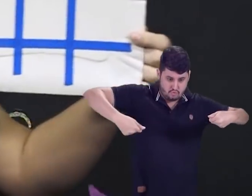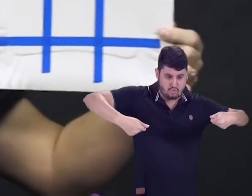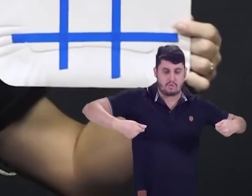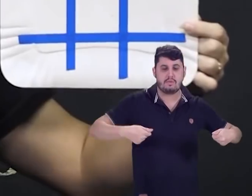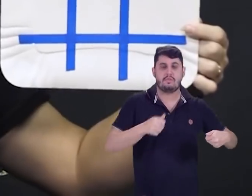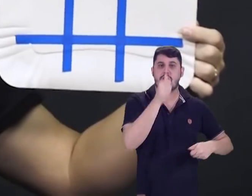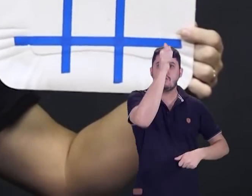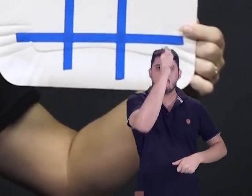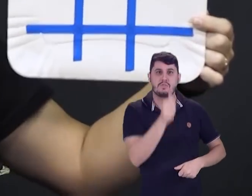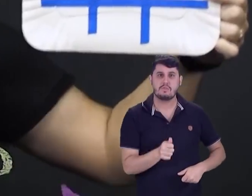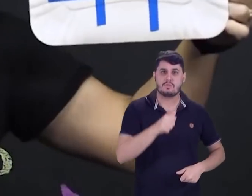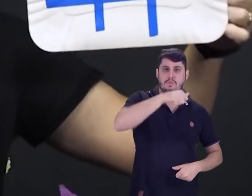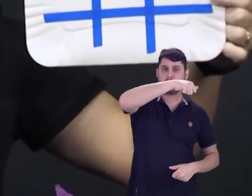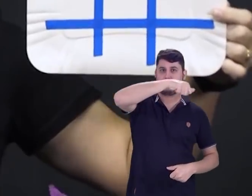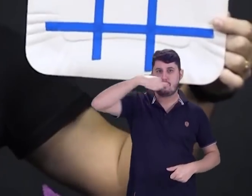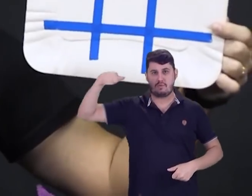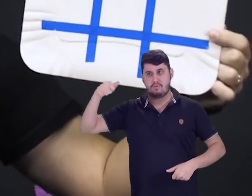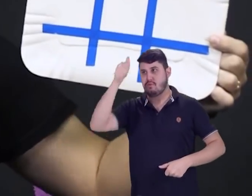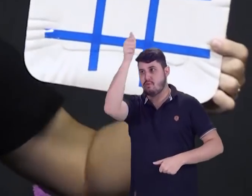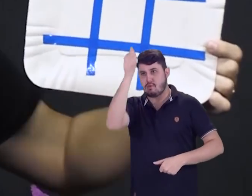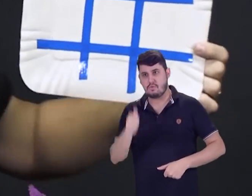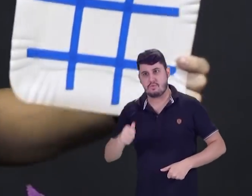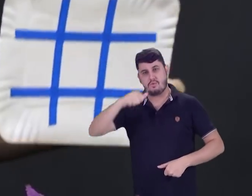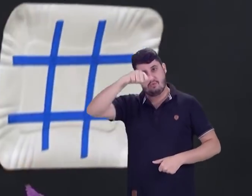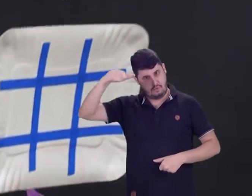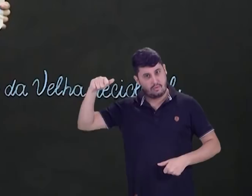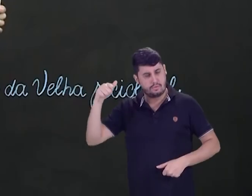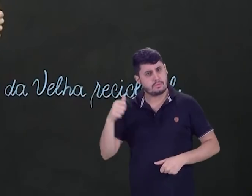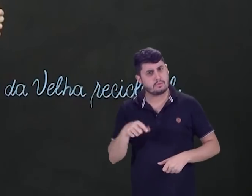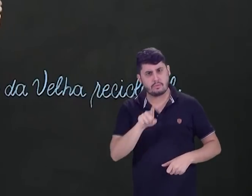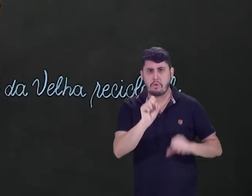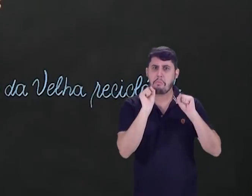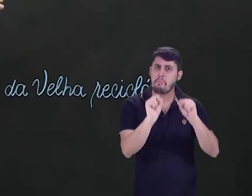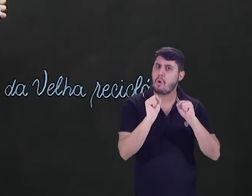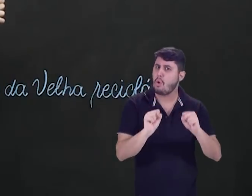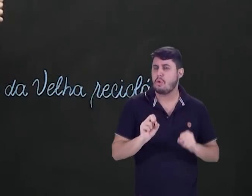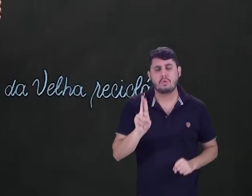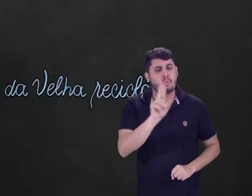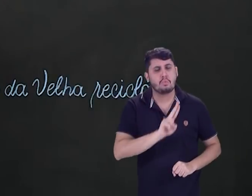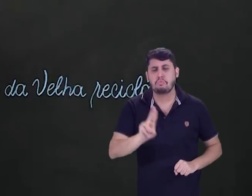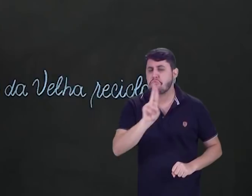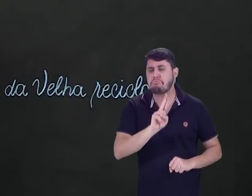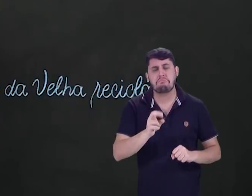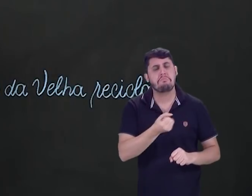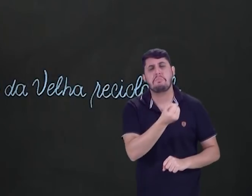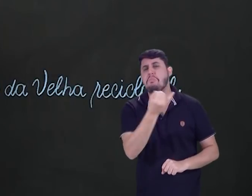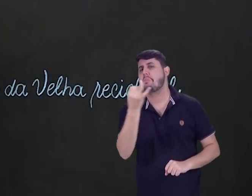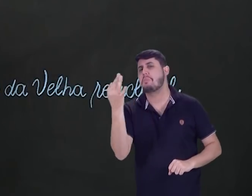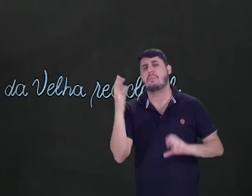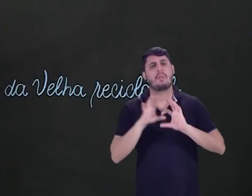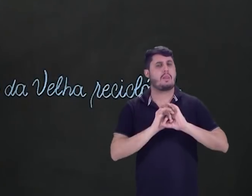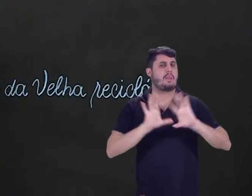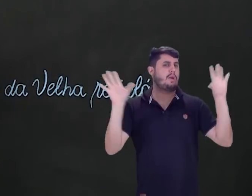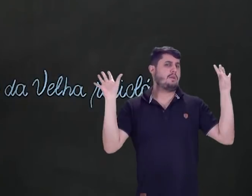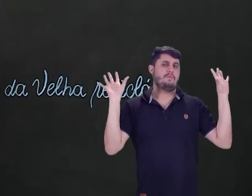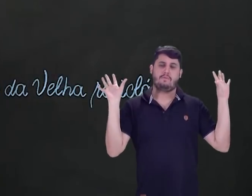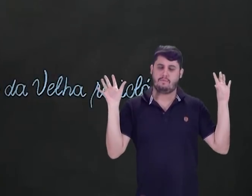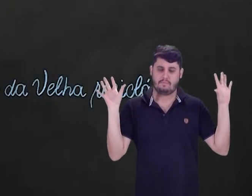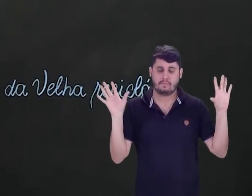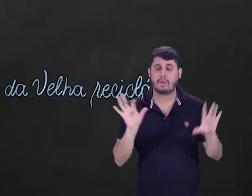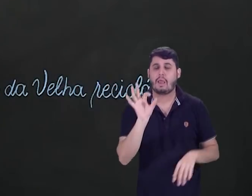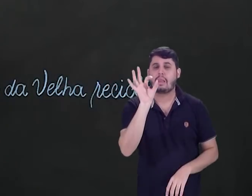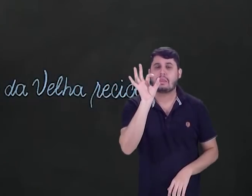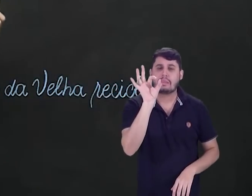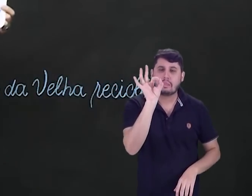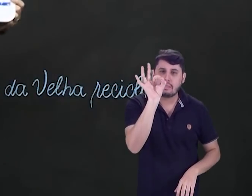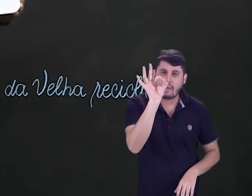um jogo da velha infinito. Você pode jogar quantas vezes quiser, utilizando apenas tampinhas. Essas